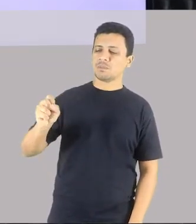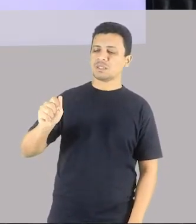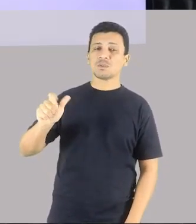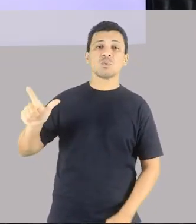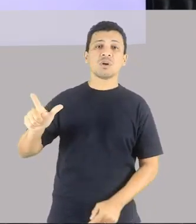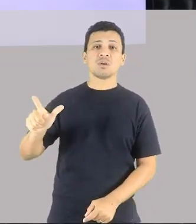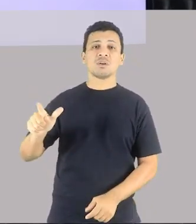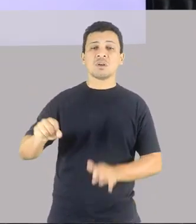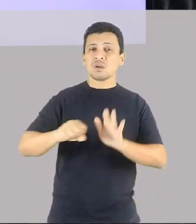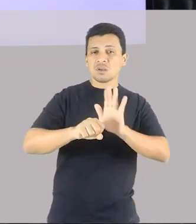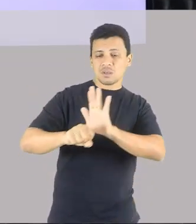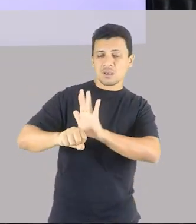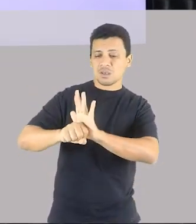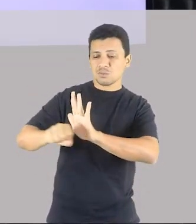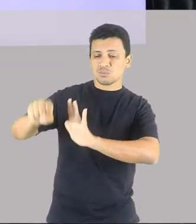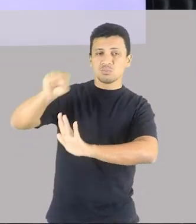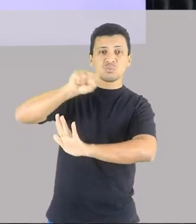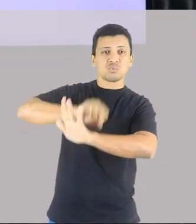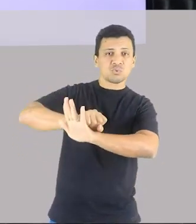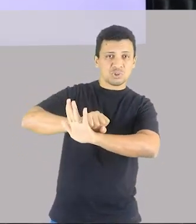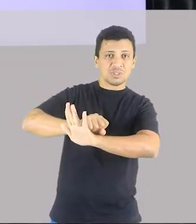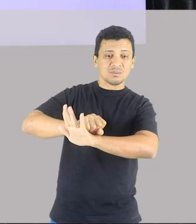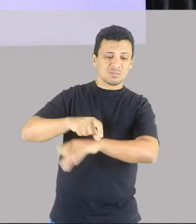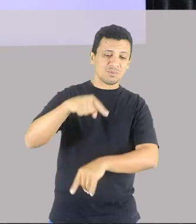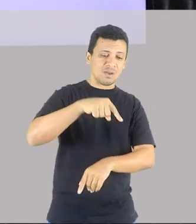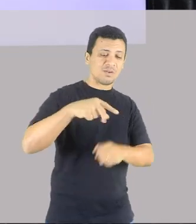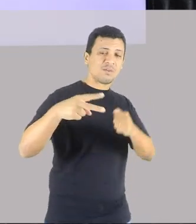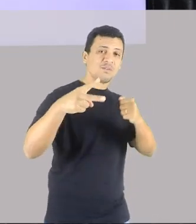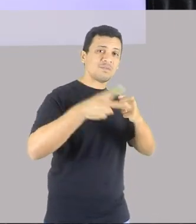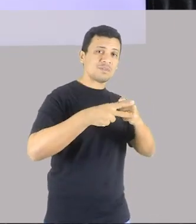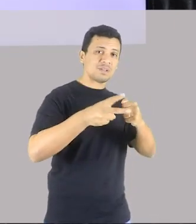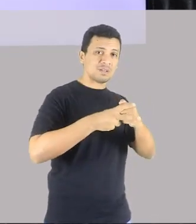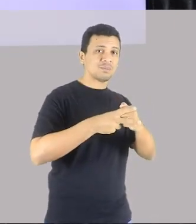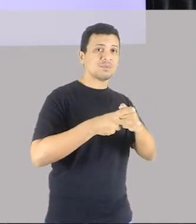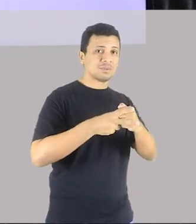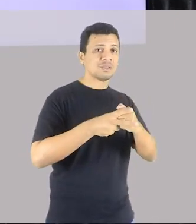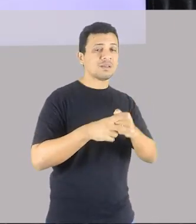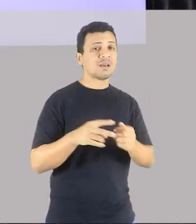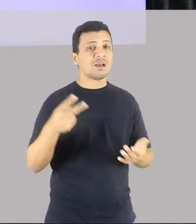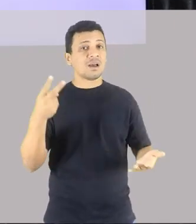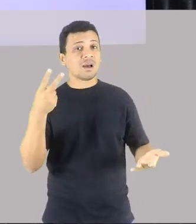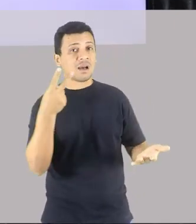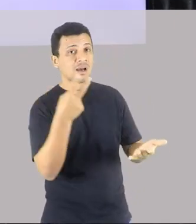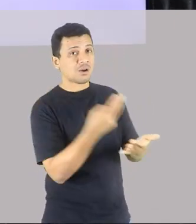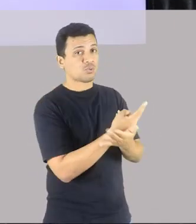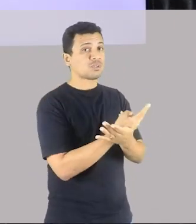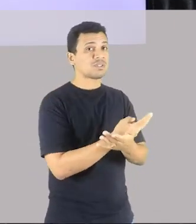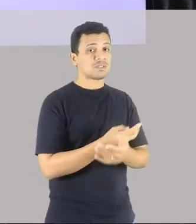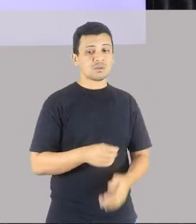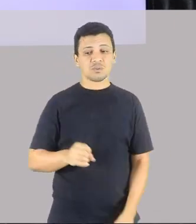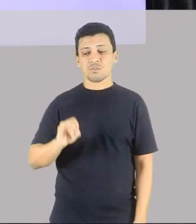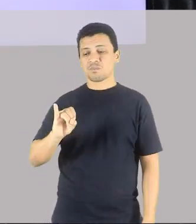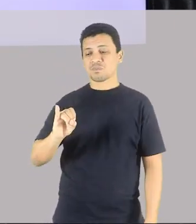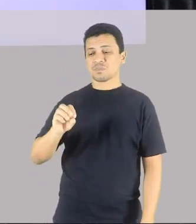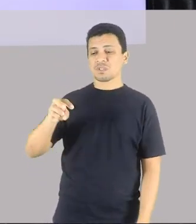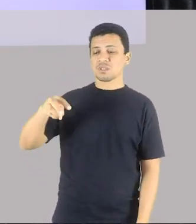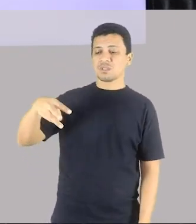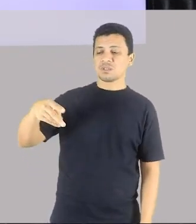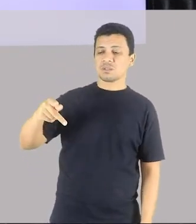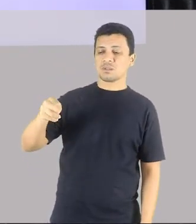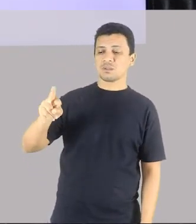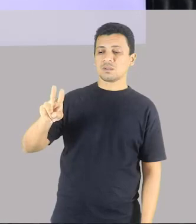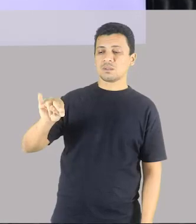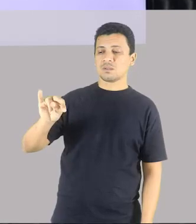com o sujeito depois. Então, você diz assim, aconteceu o imprevisto. Né? Qual é o sujeito? O imprevisto. O imprevisto